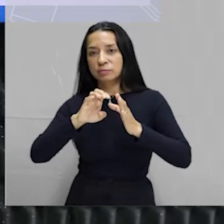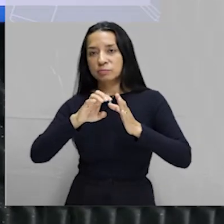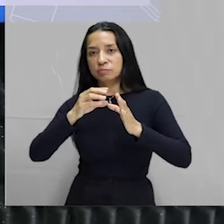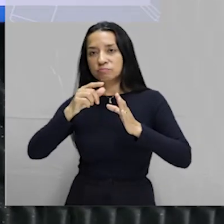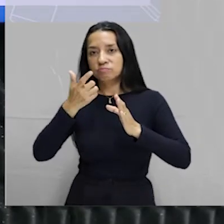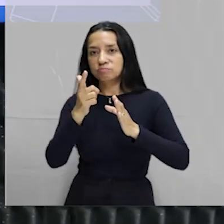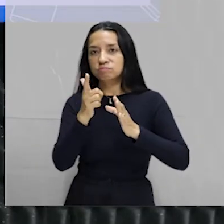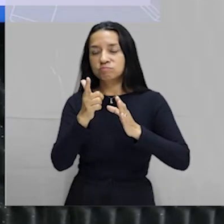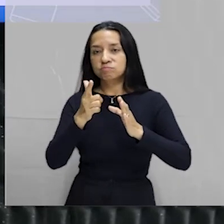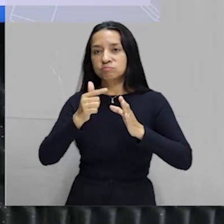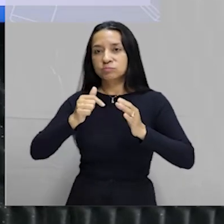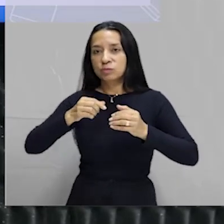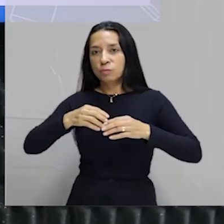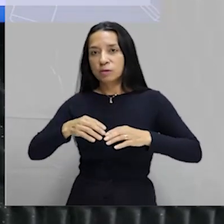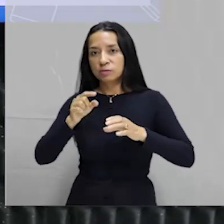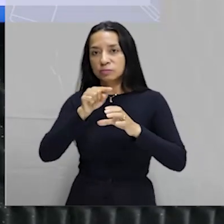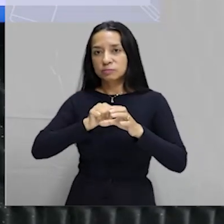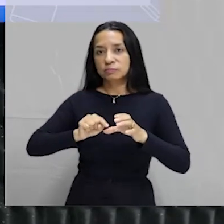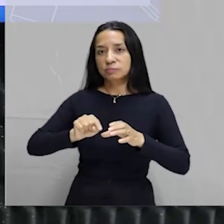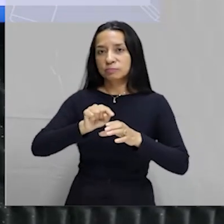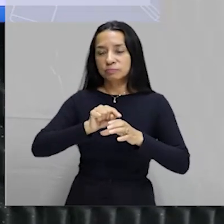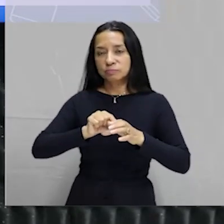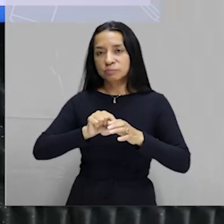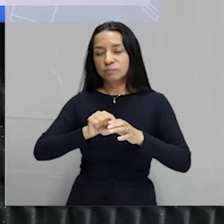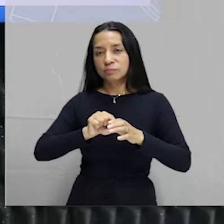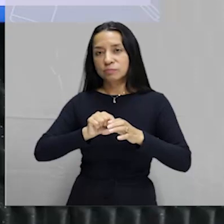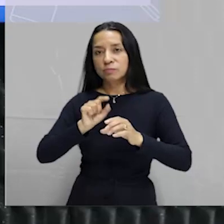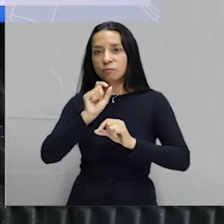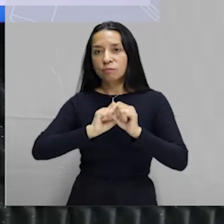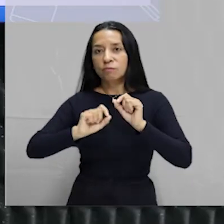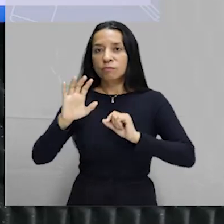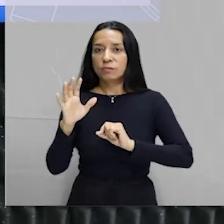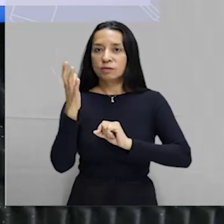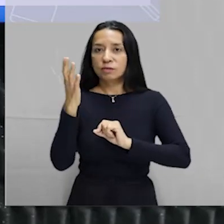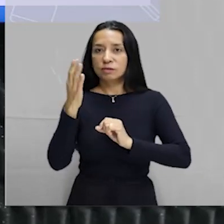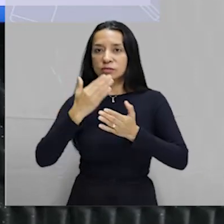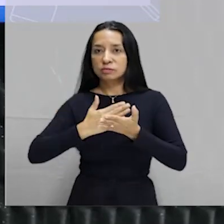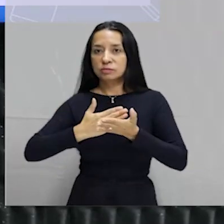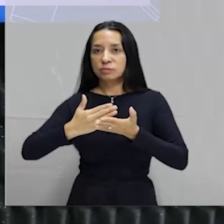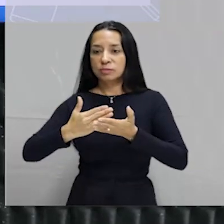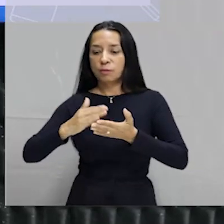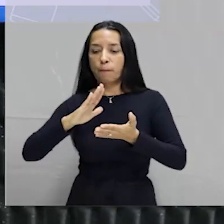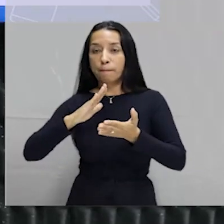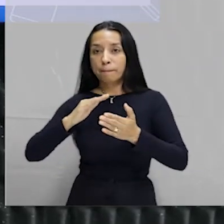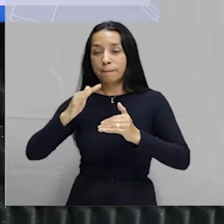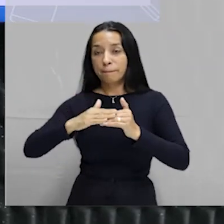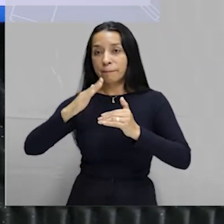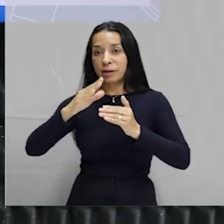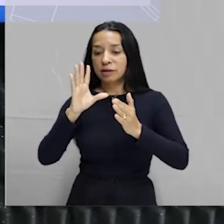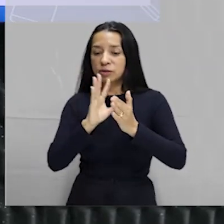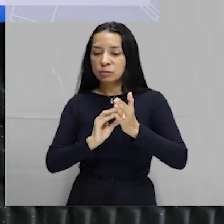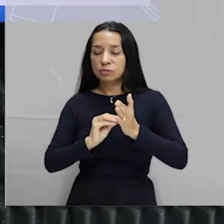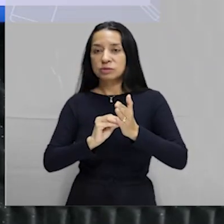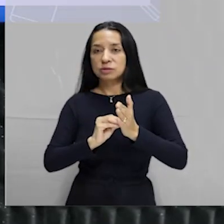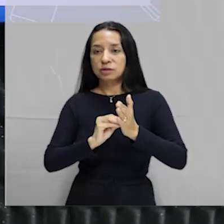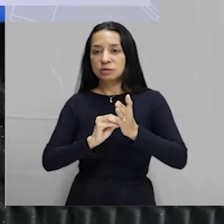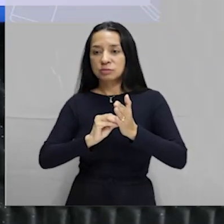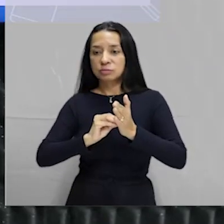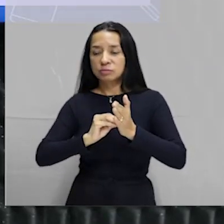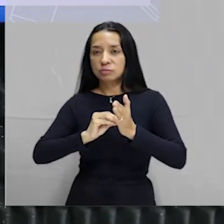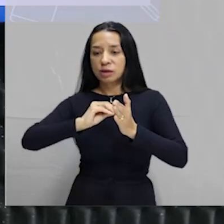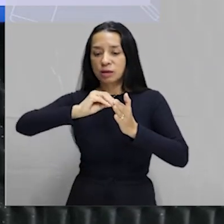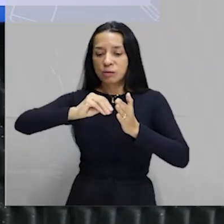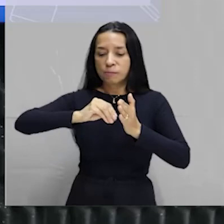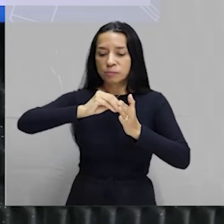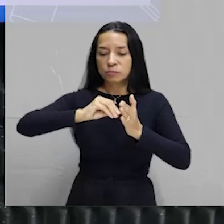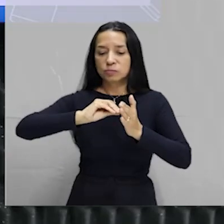menos concentrado no sangue do bebê, então eles passam de onde estão mais concentrados para onde está